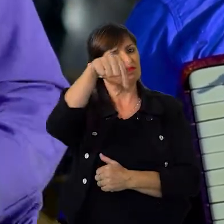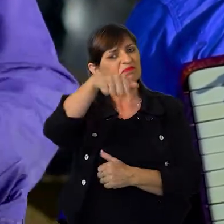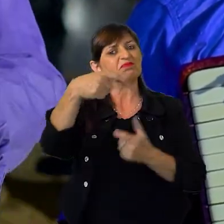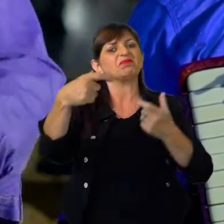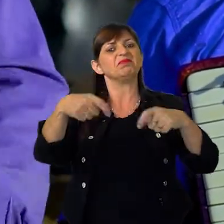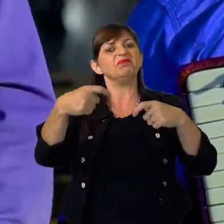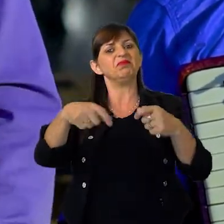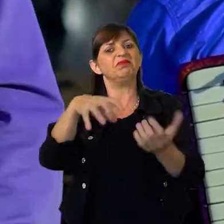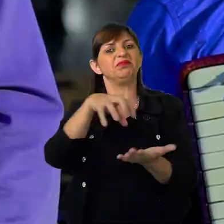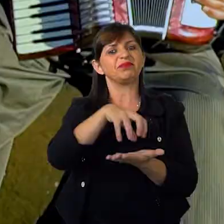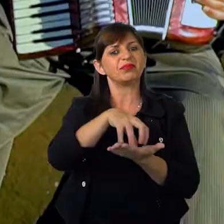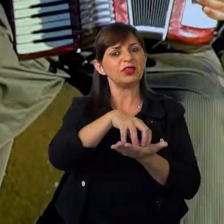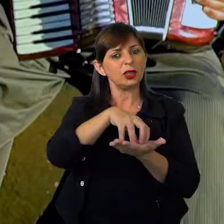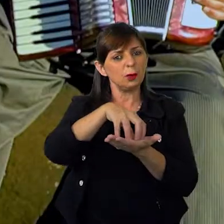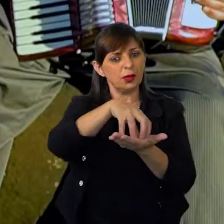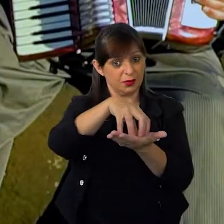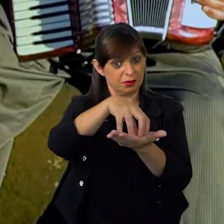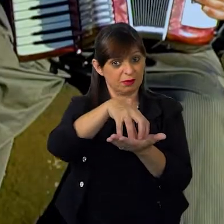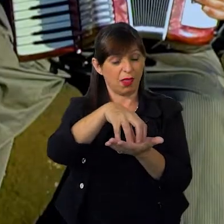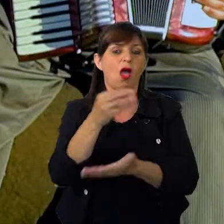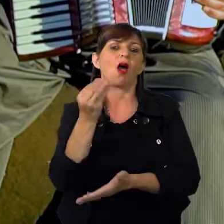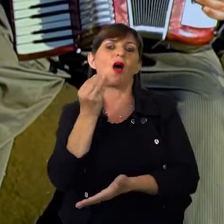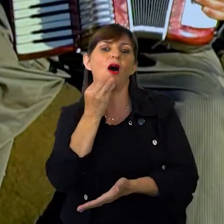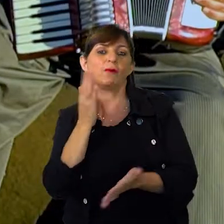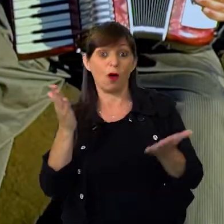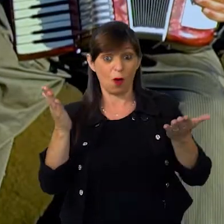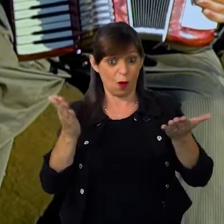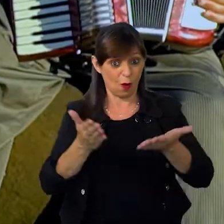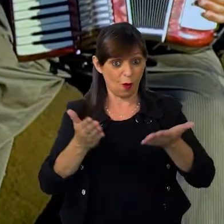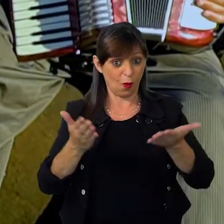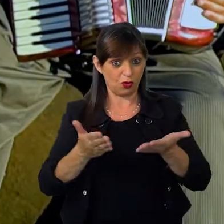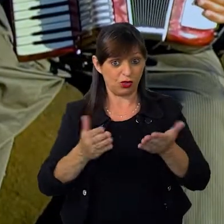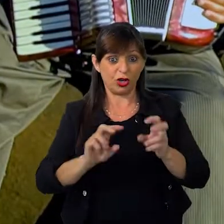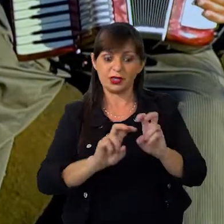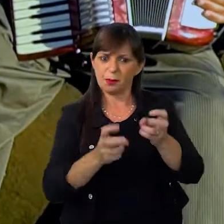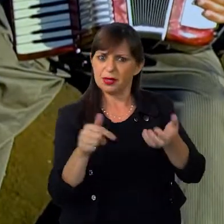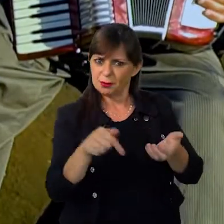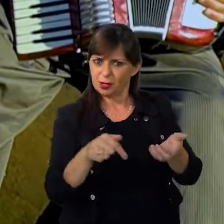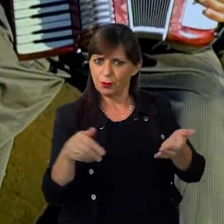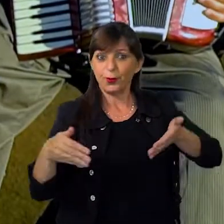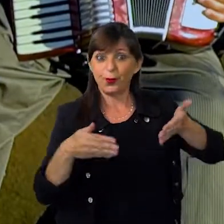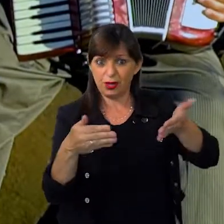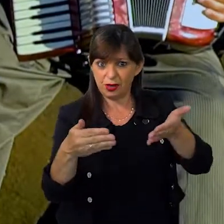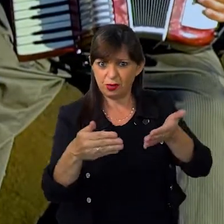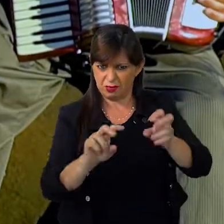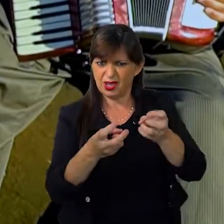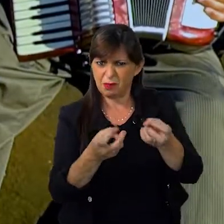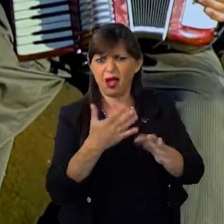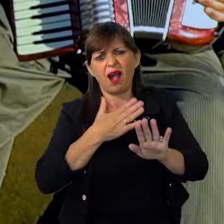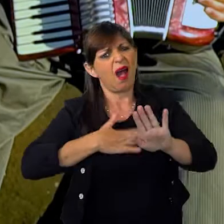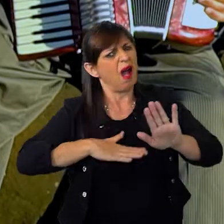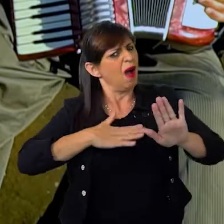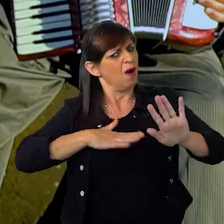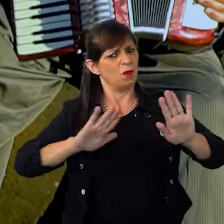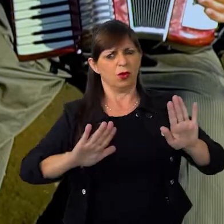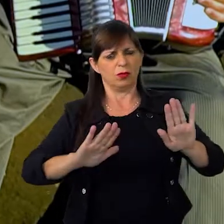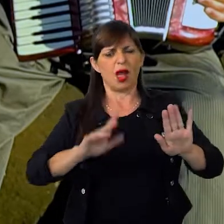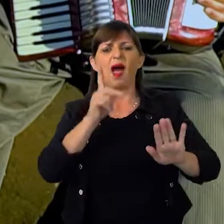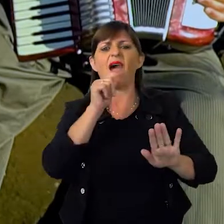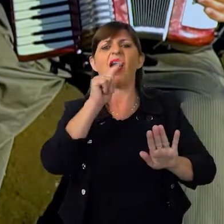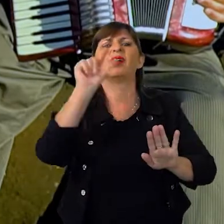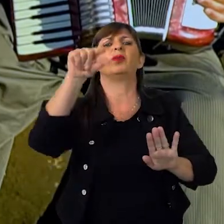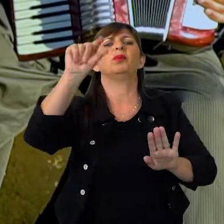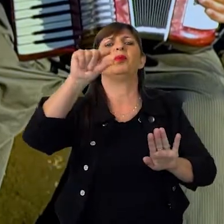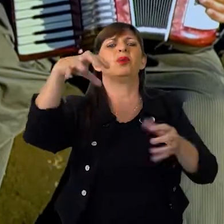por aqui tinham que passar claro que hoje nós estamos vendo Rio em época de seca mas fala ponto de volta para que esse